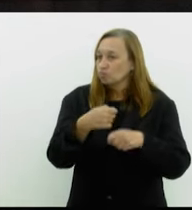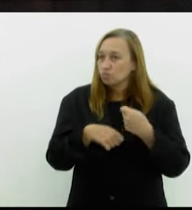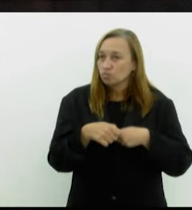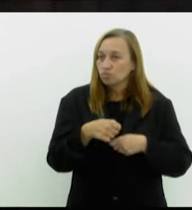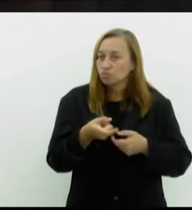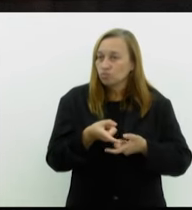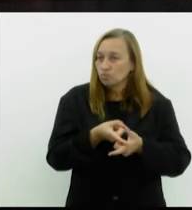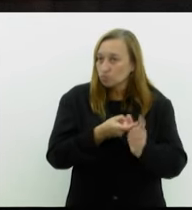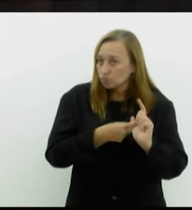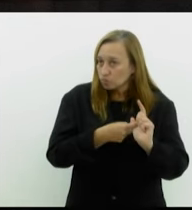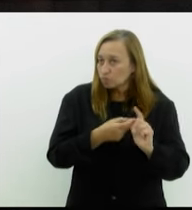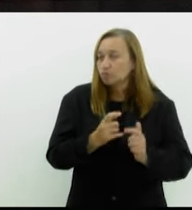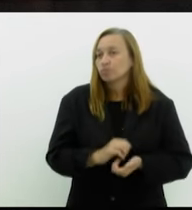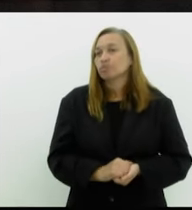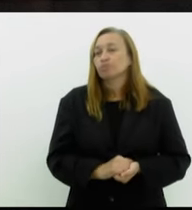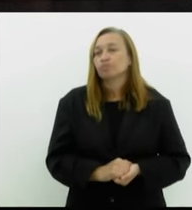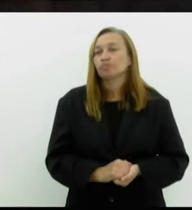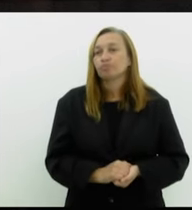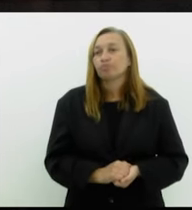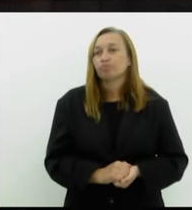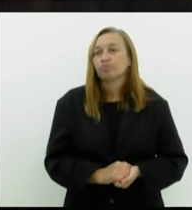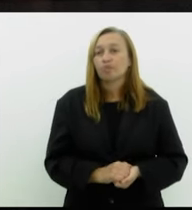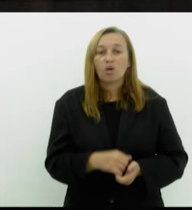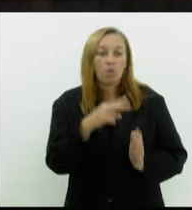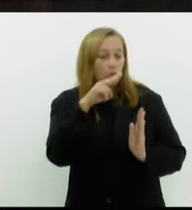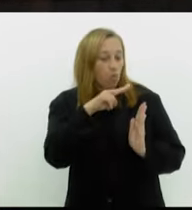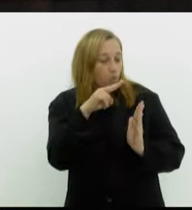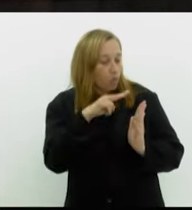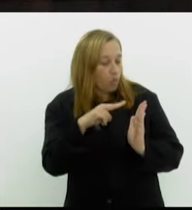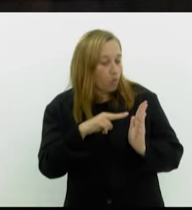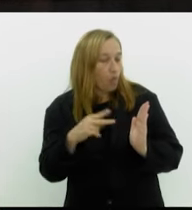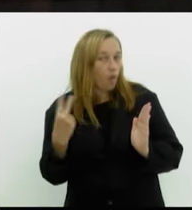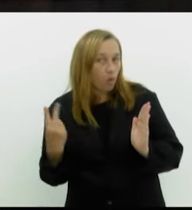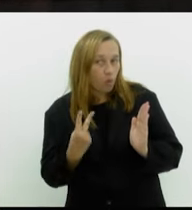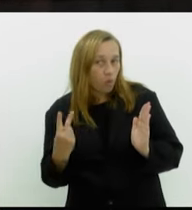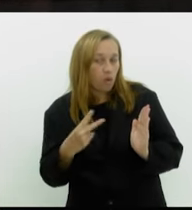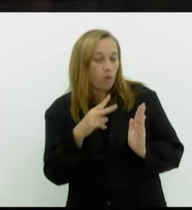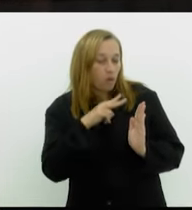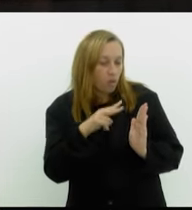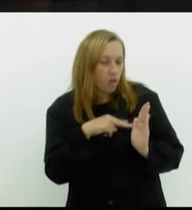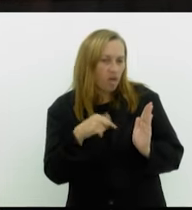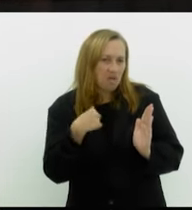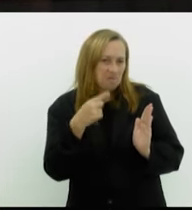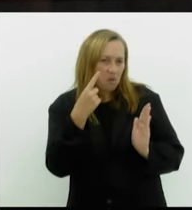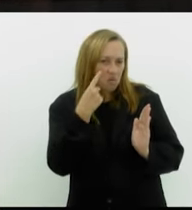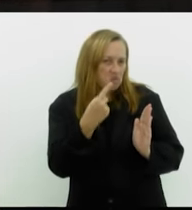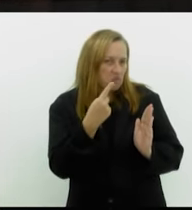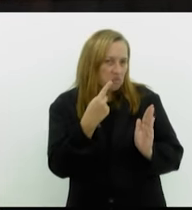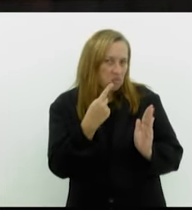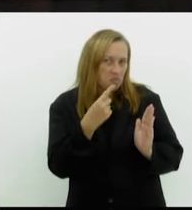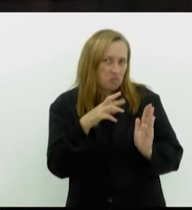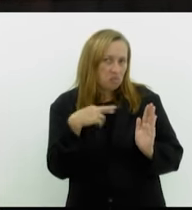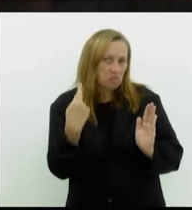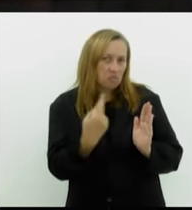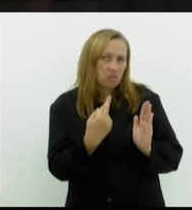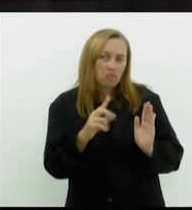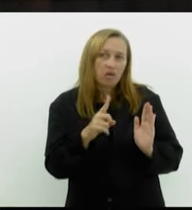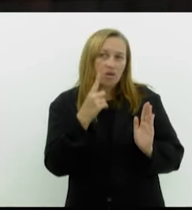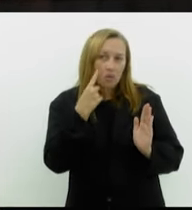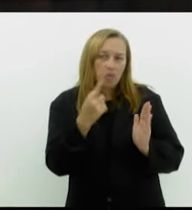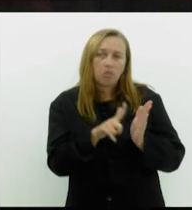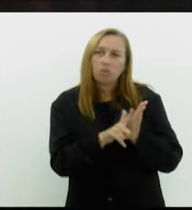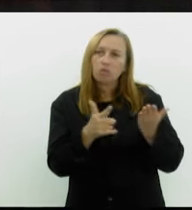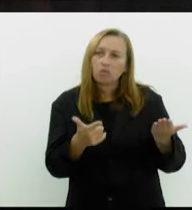a dívida, do que a gente leu, né? Porque eu não assisti à reunião, mas do que a gente leu nos jornais. Para